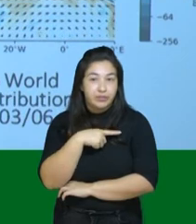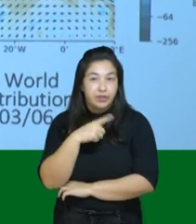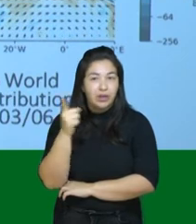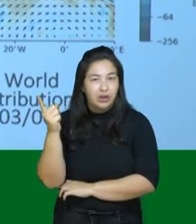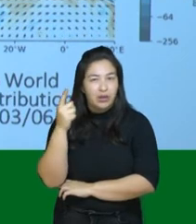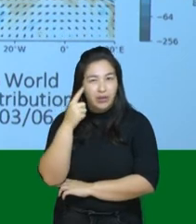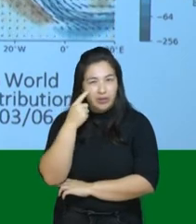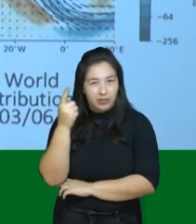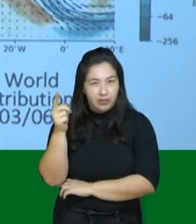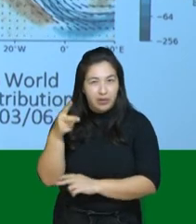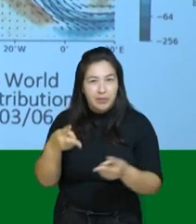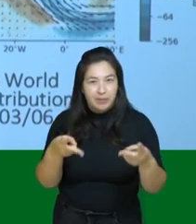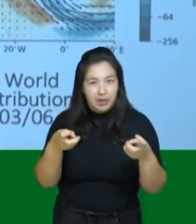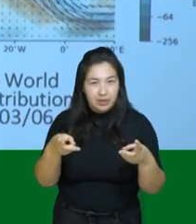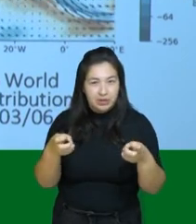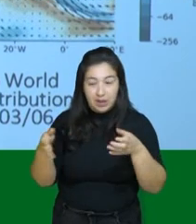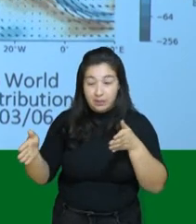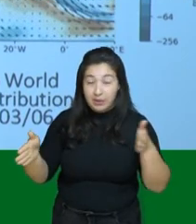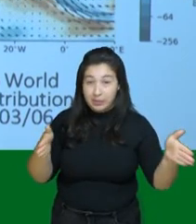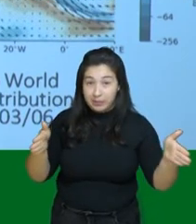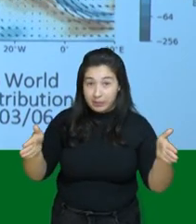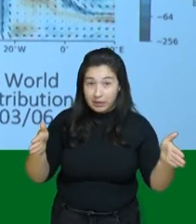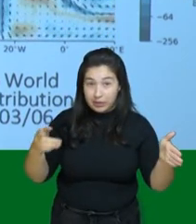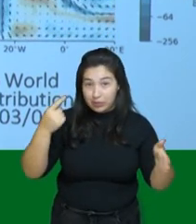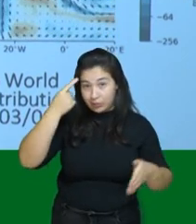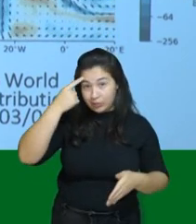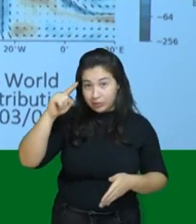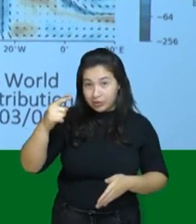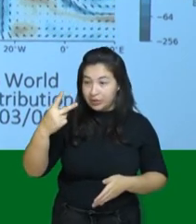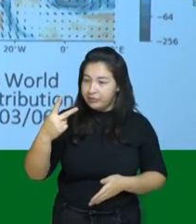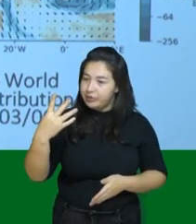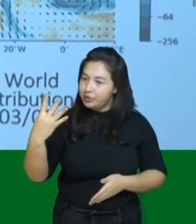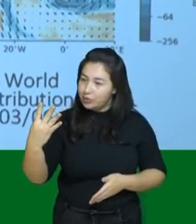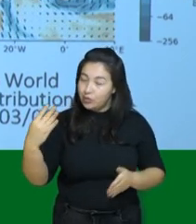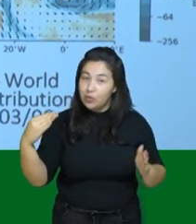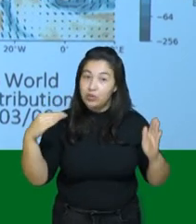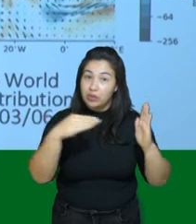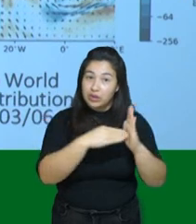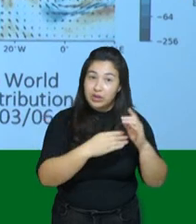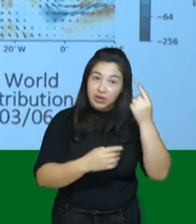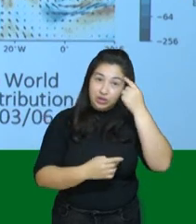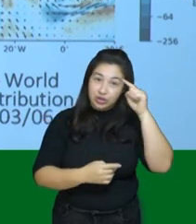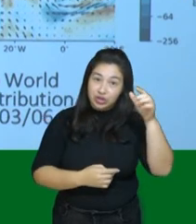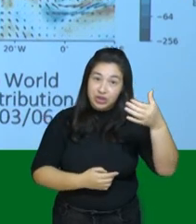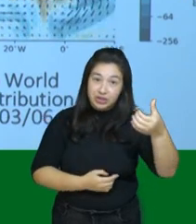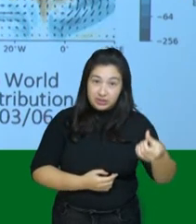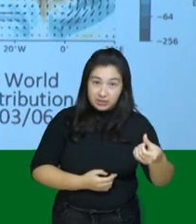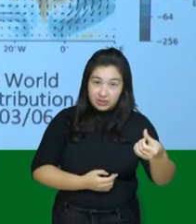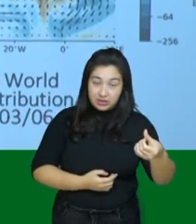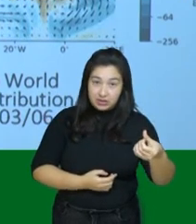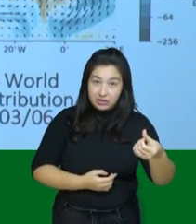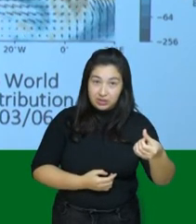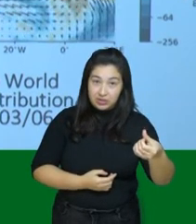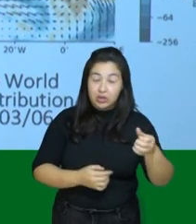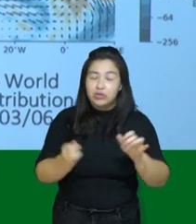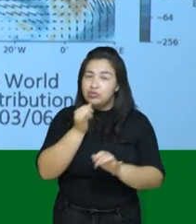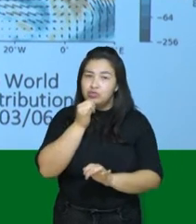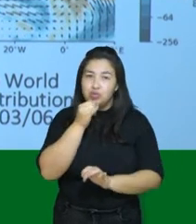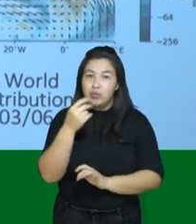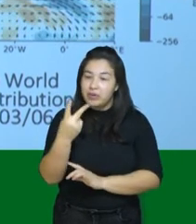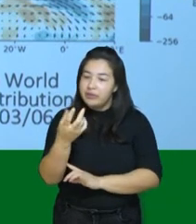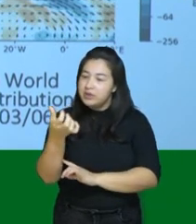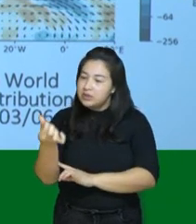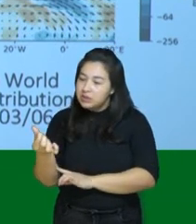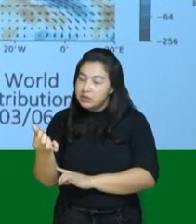para vocês terem uma olhada, desde o dia, acho que começa no dia 24 até o dia 6 de, desculpa, do dia 26 ao